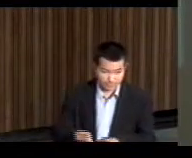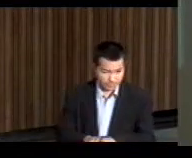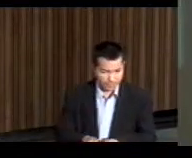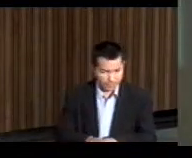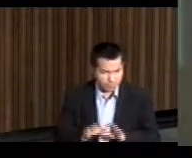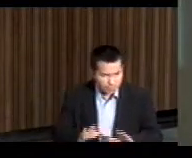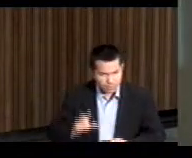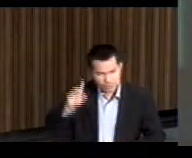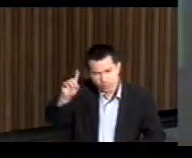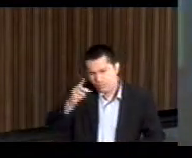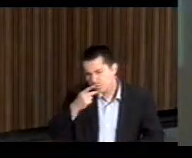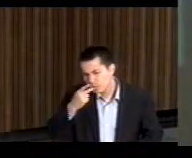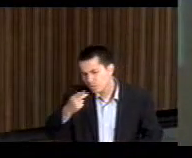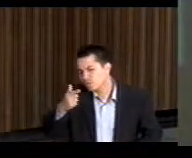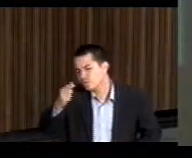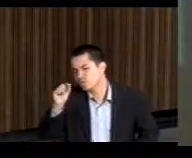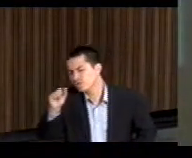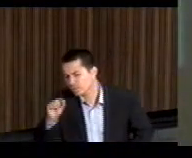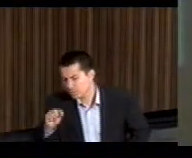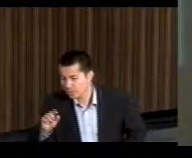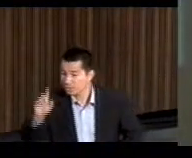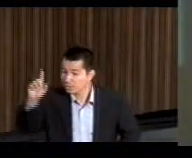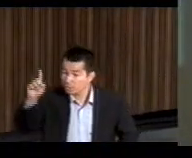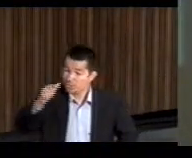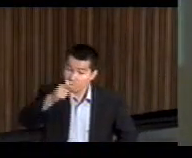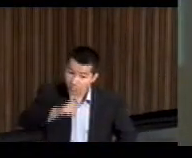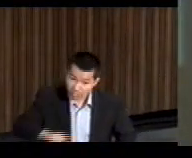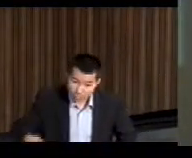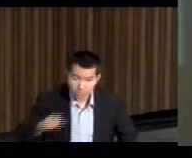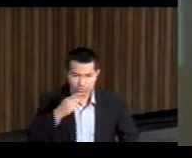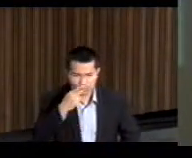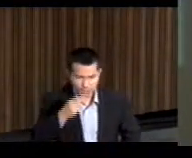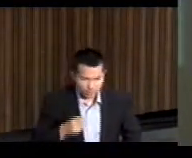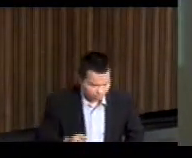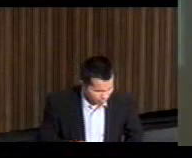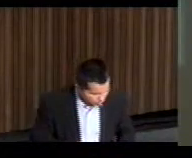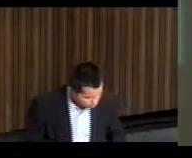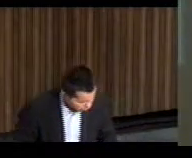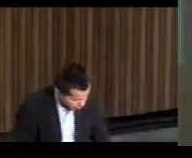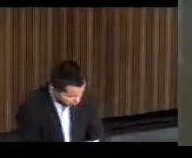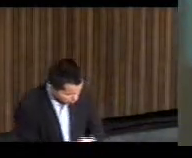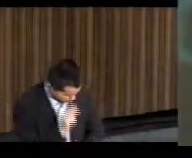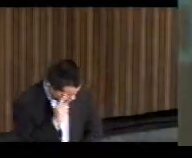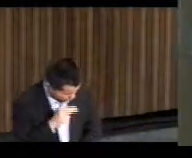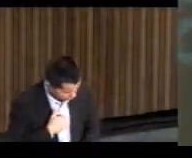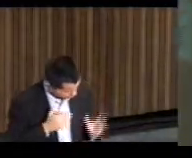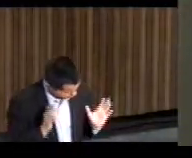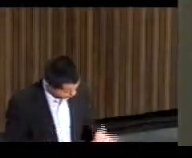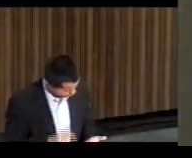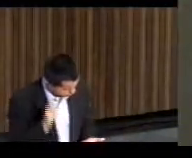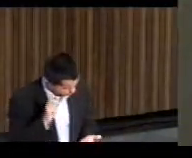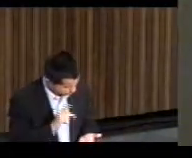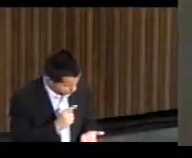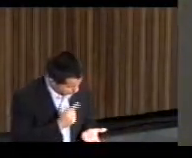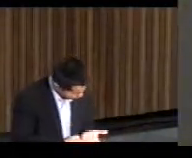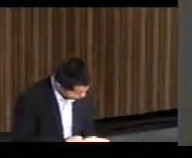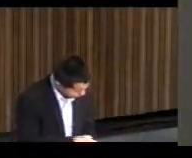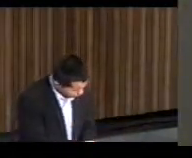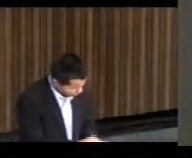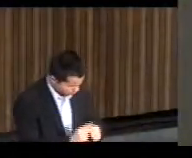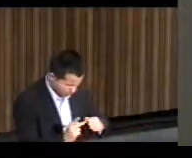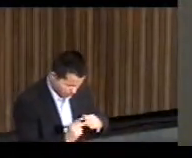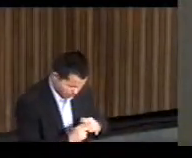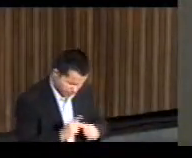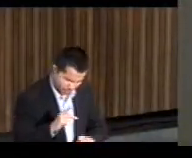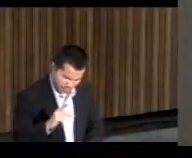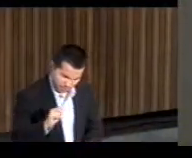do pacto que ele havia feito com Abraão. É interessante que toda a história de